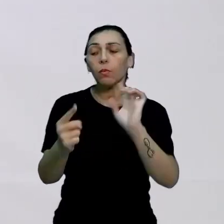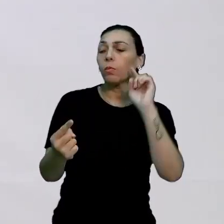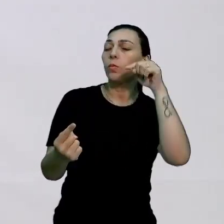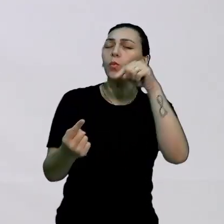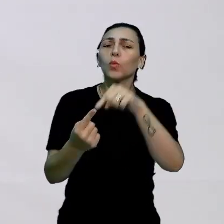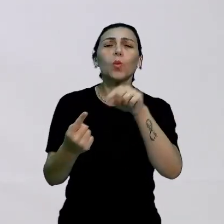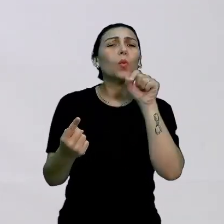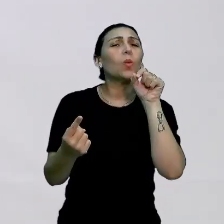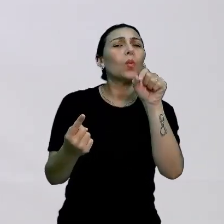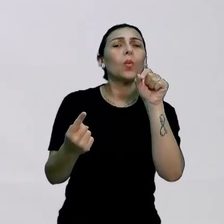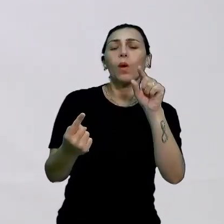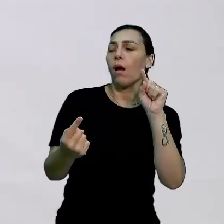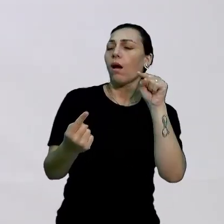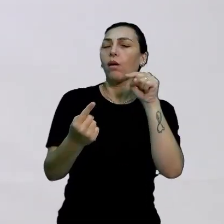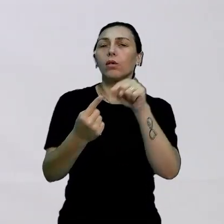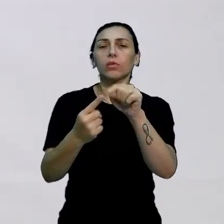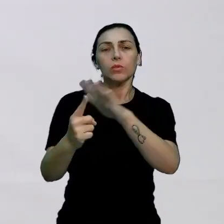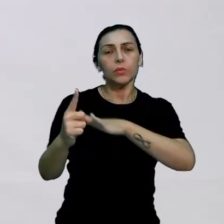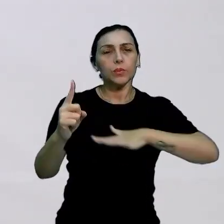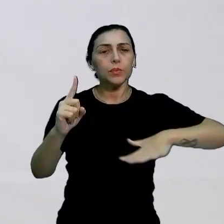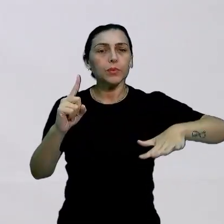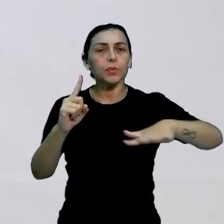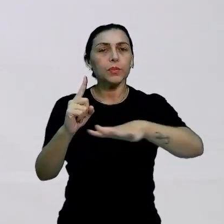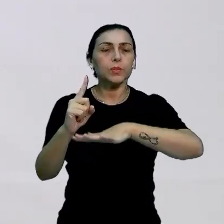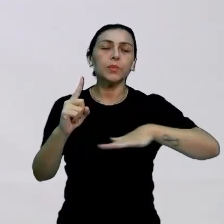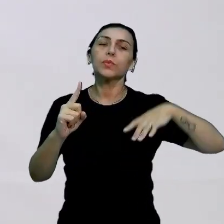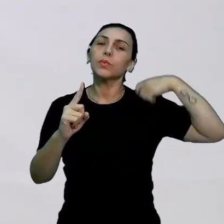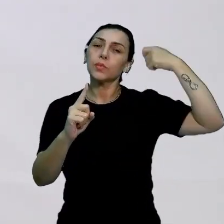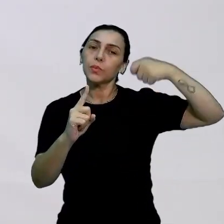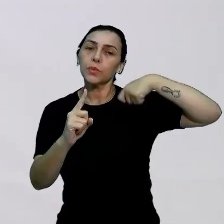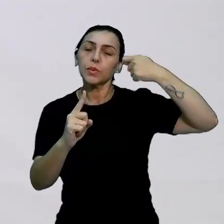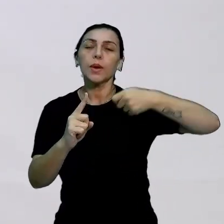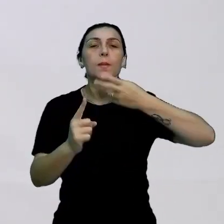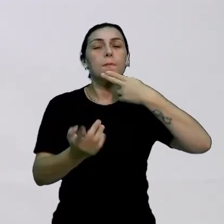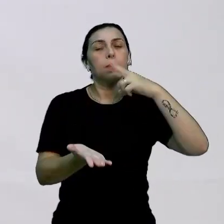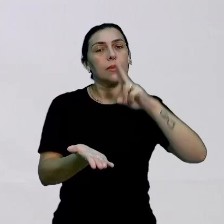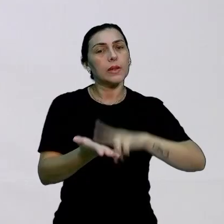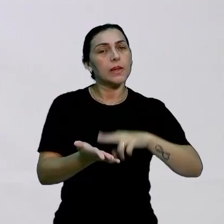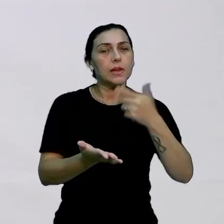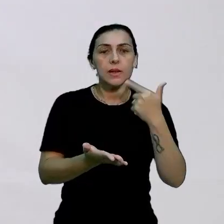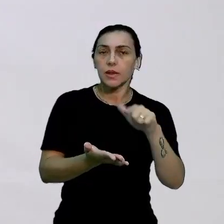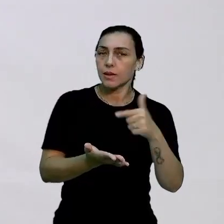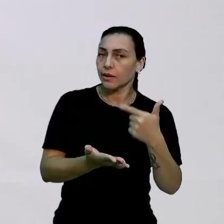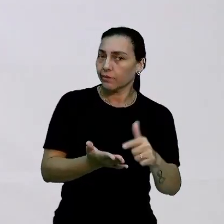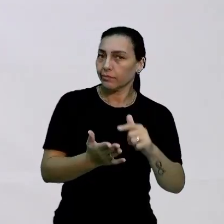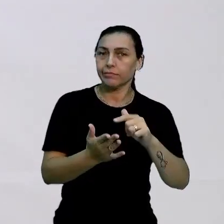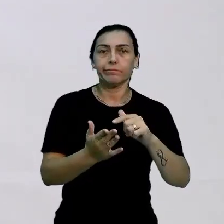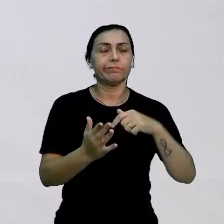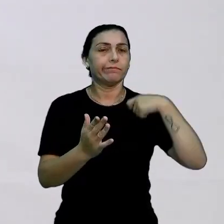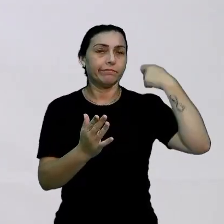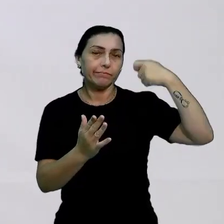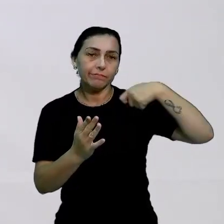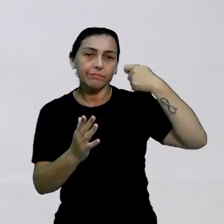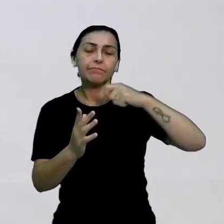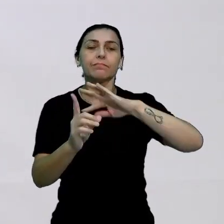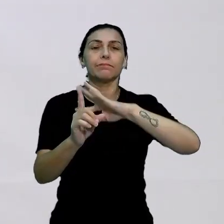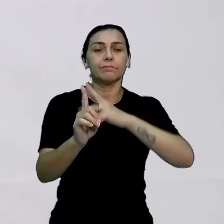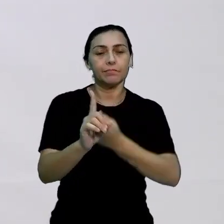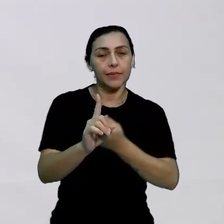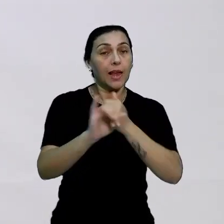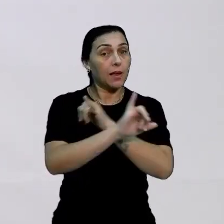função social? O que é função artística? Primeiro que a Carta de Pero Vaz de Caminha ela não tem essa função artística, lembrando que o cunho